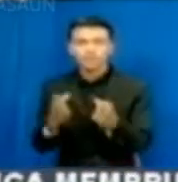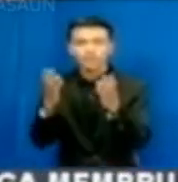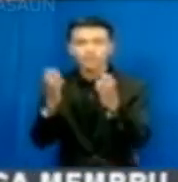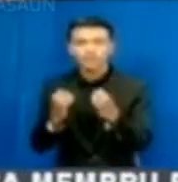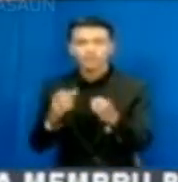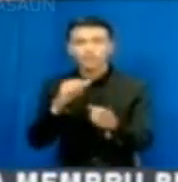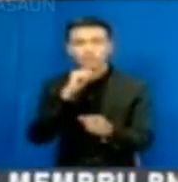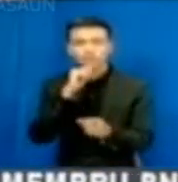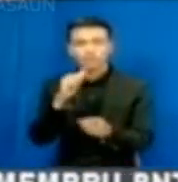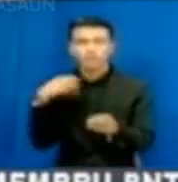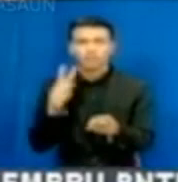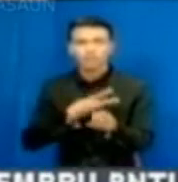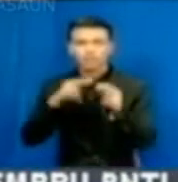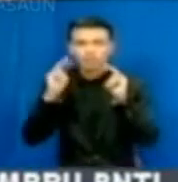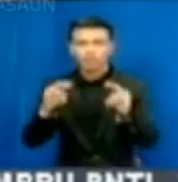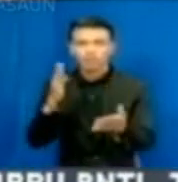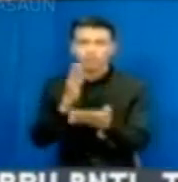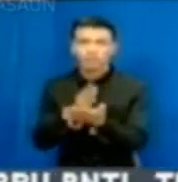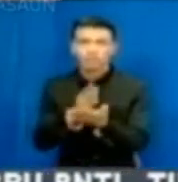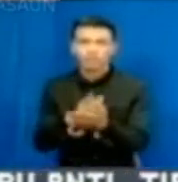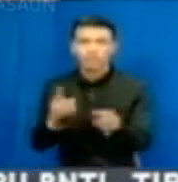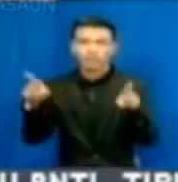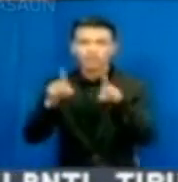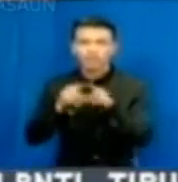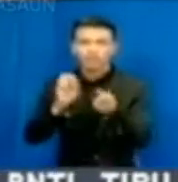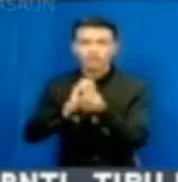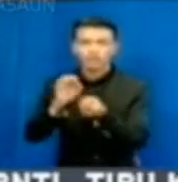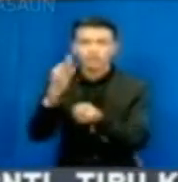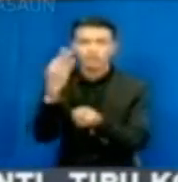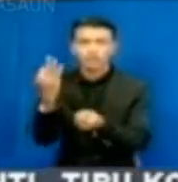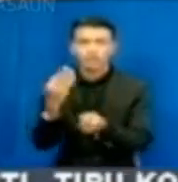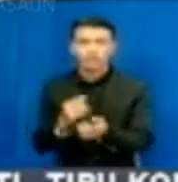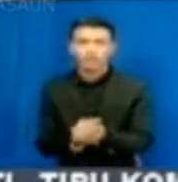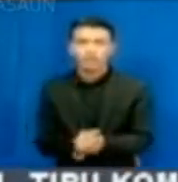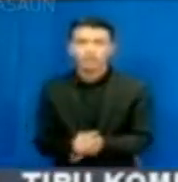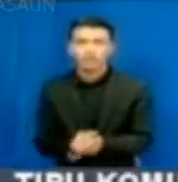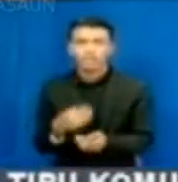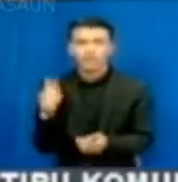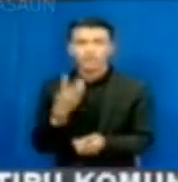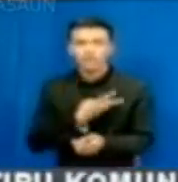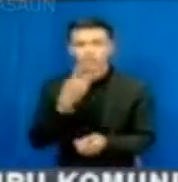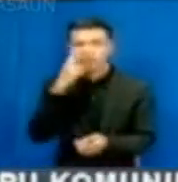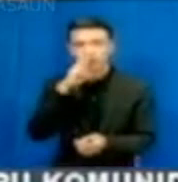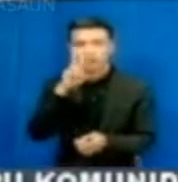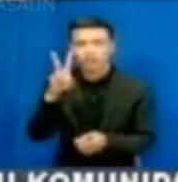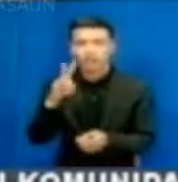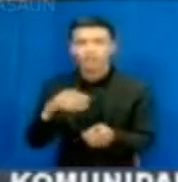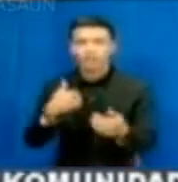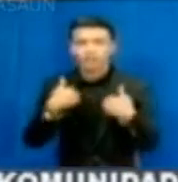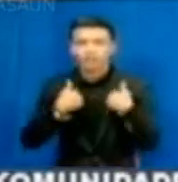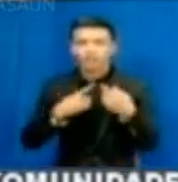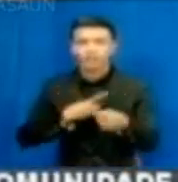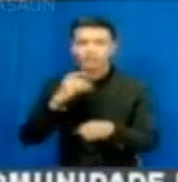Calakoi Ita tem combate Afo exemplo Recem Covid-19 Sim, mebe Sina, adalarma Iha, iha, Raseg, mas que Iha,